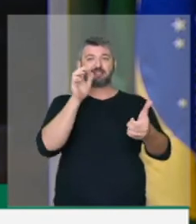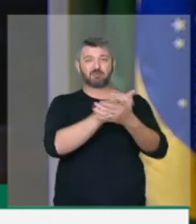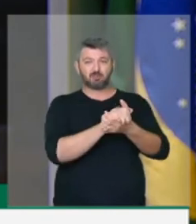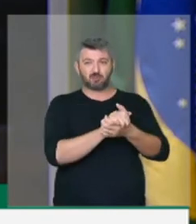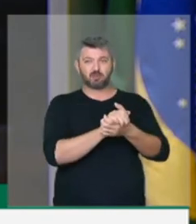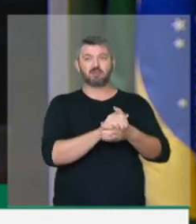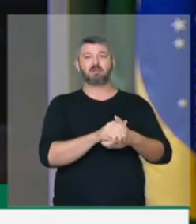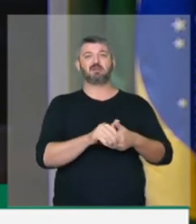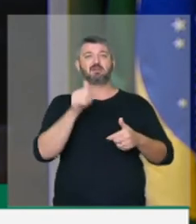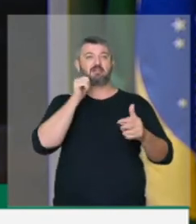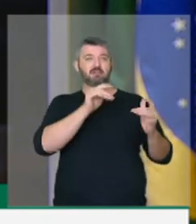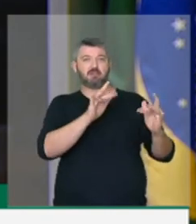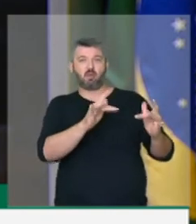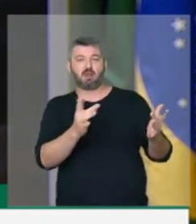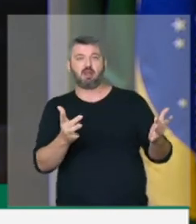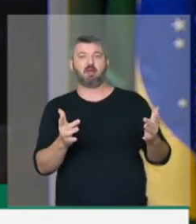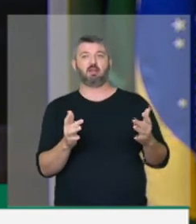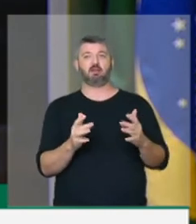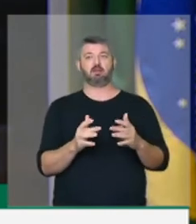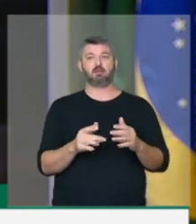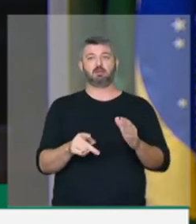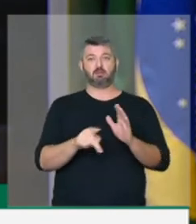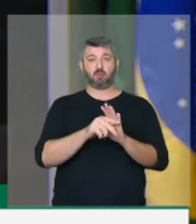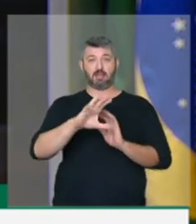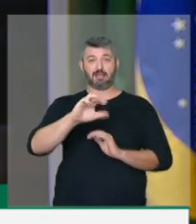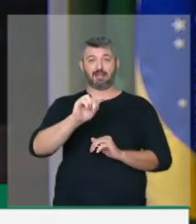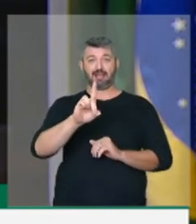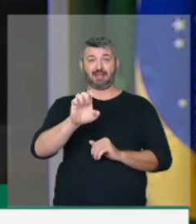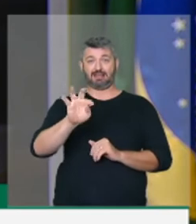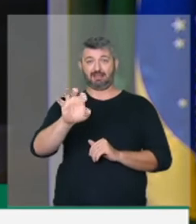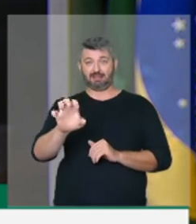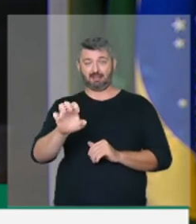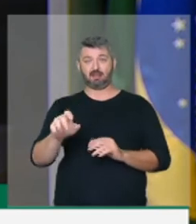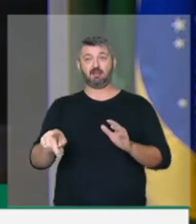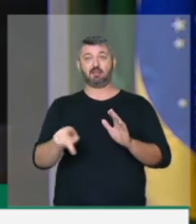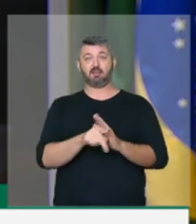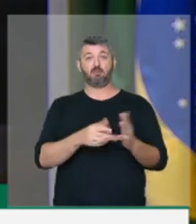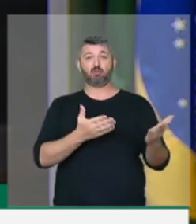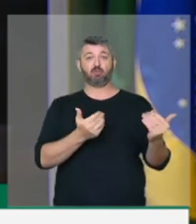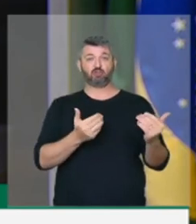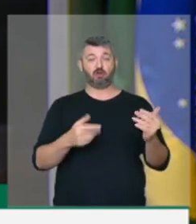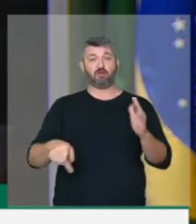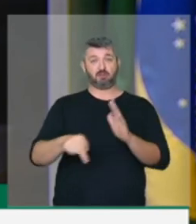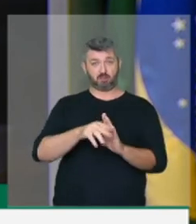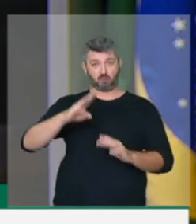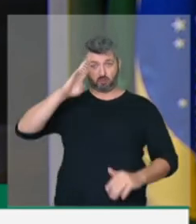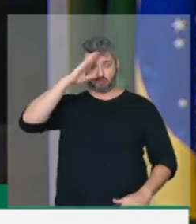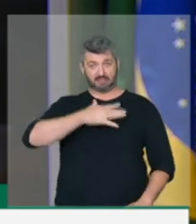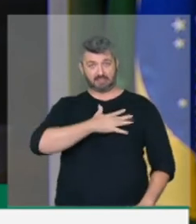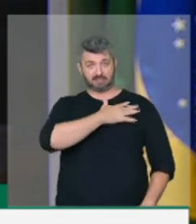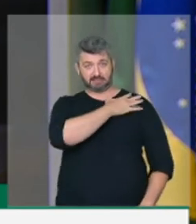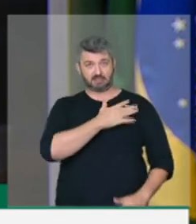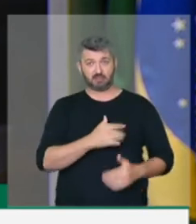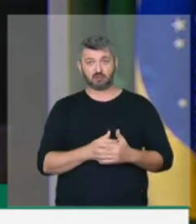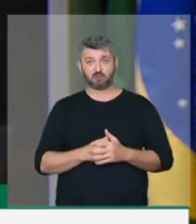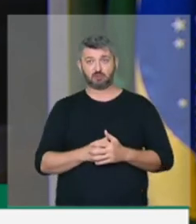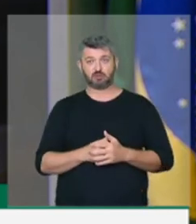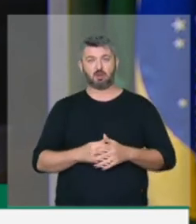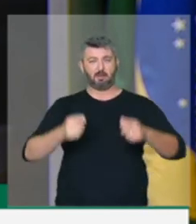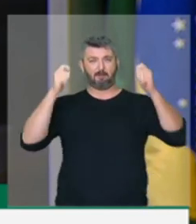para as namoradas dos cadetes e dos jovens oficiais do Exército, em forma